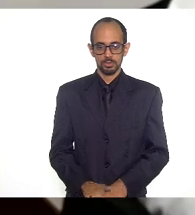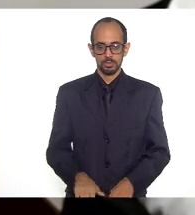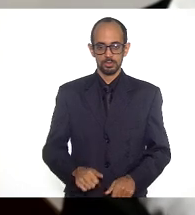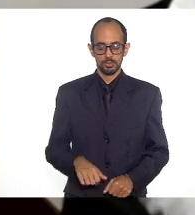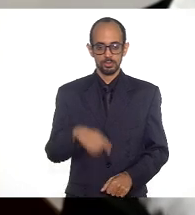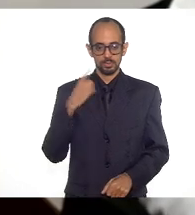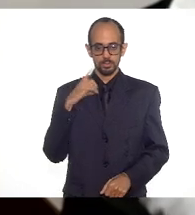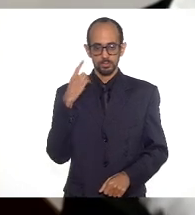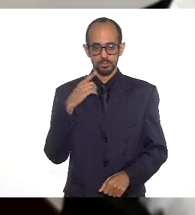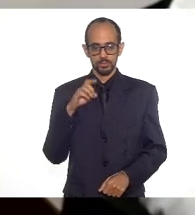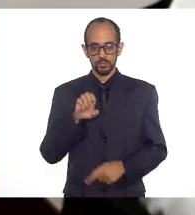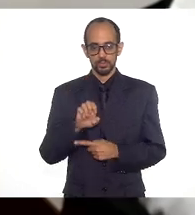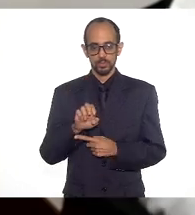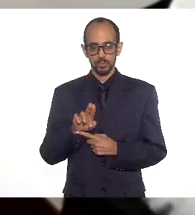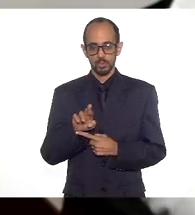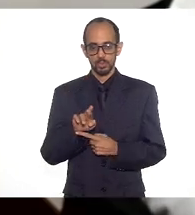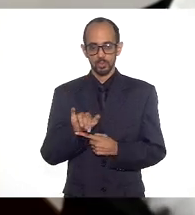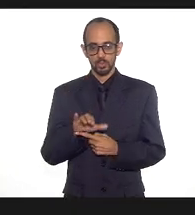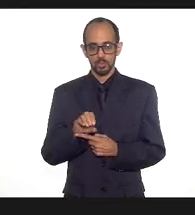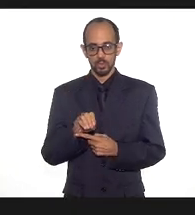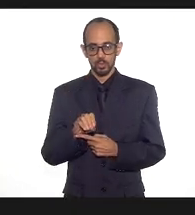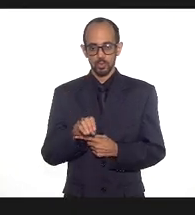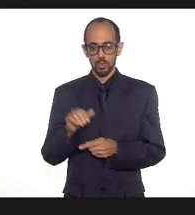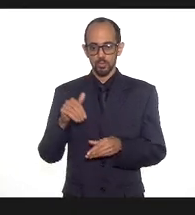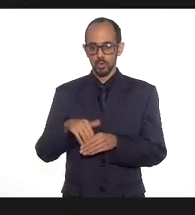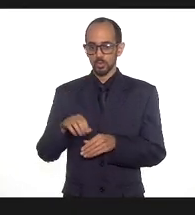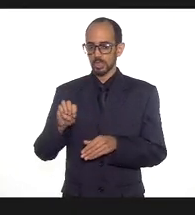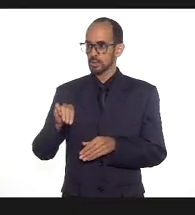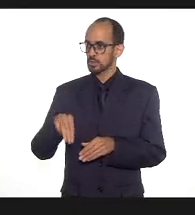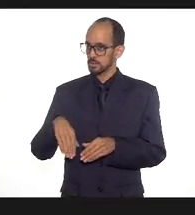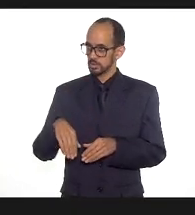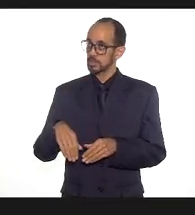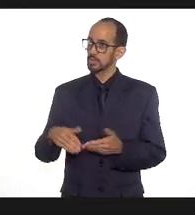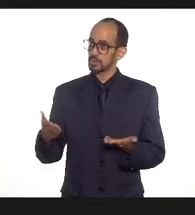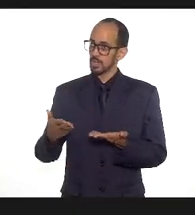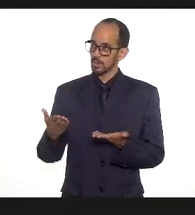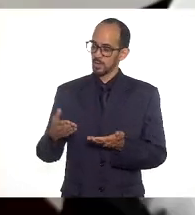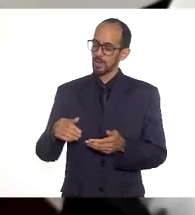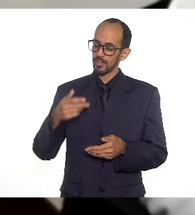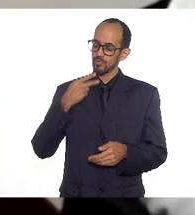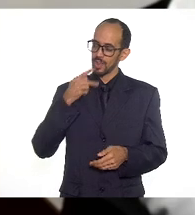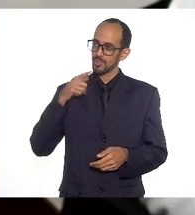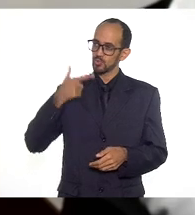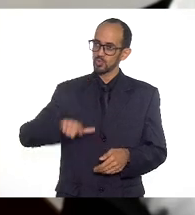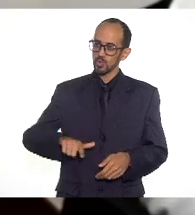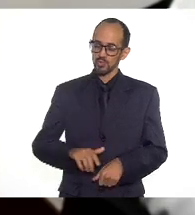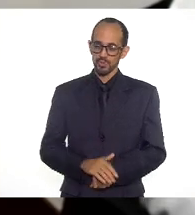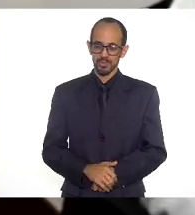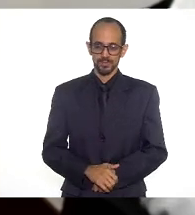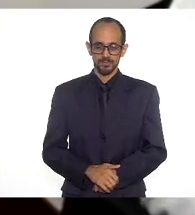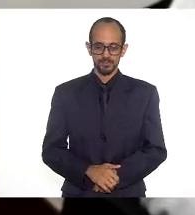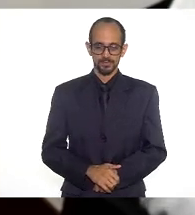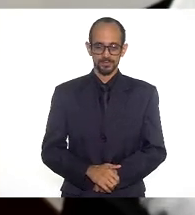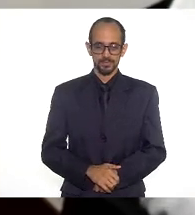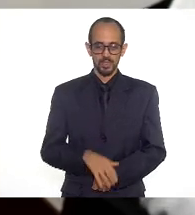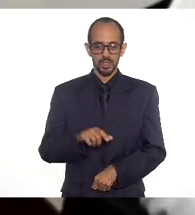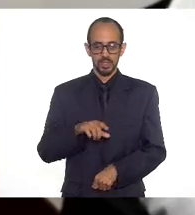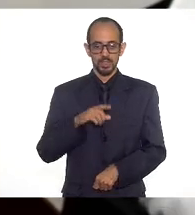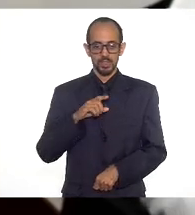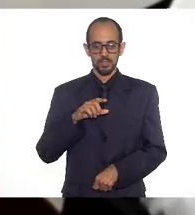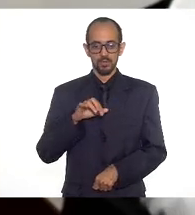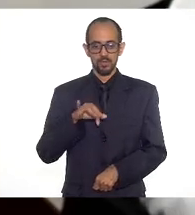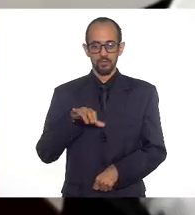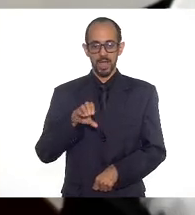Deputado Eurico Júnior. Votei sim no grupo e reafirmo. Obrigado, meu irmão. Deputado Fábio